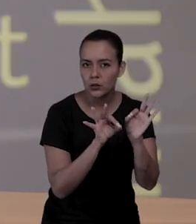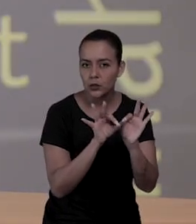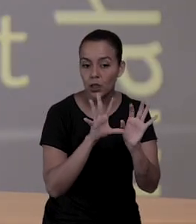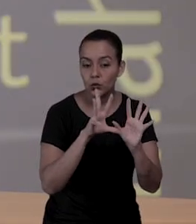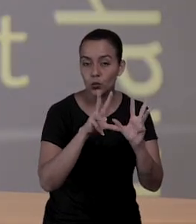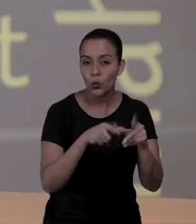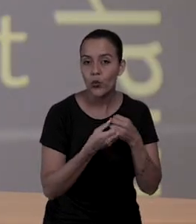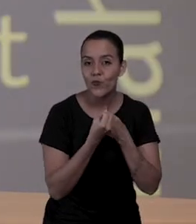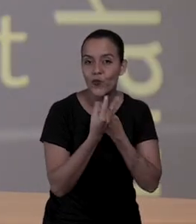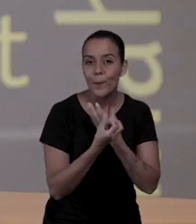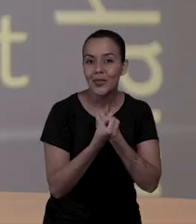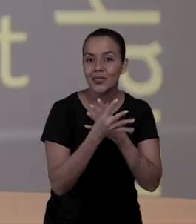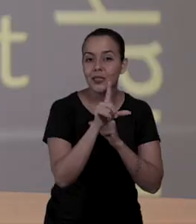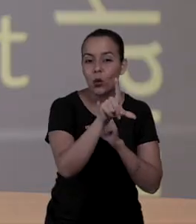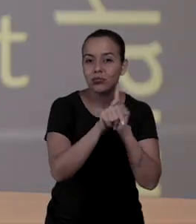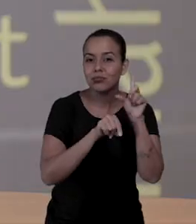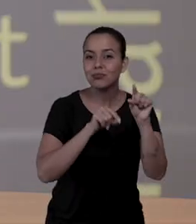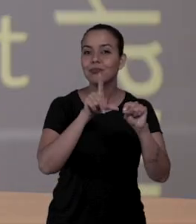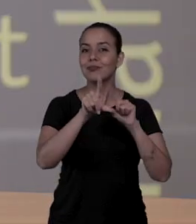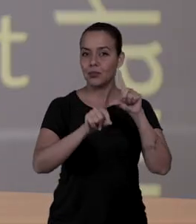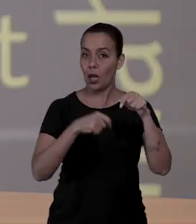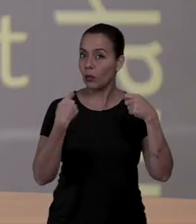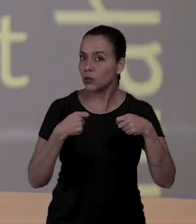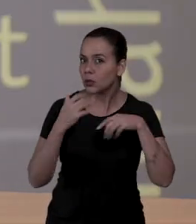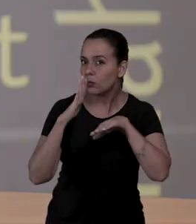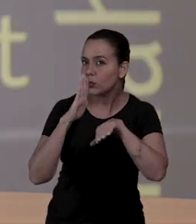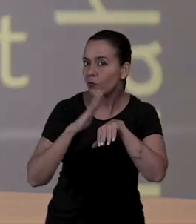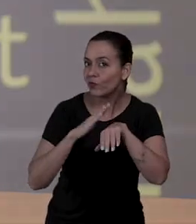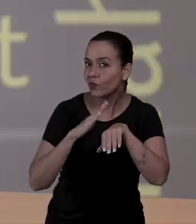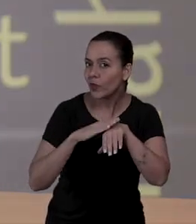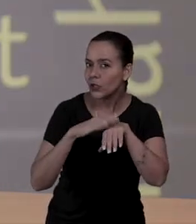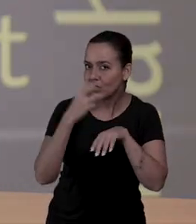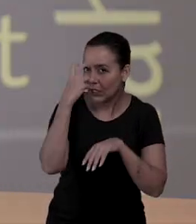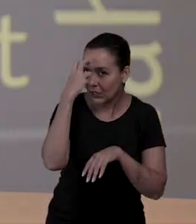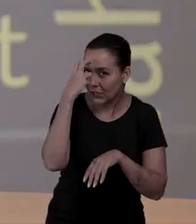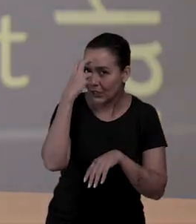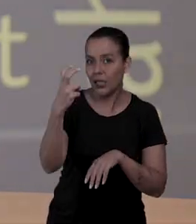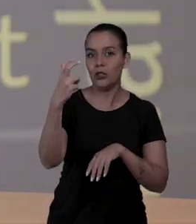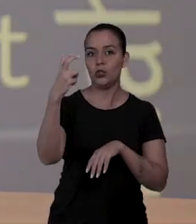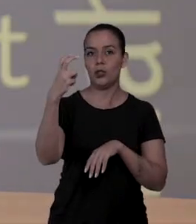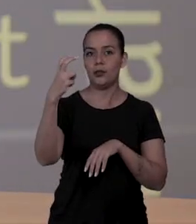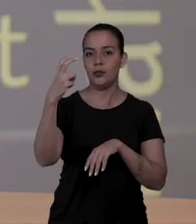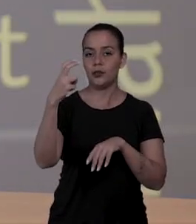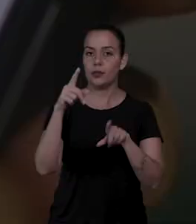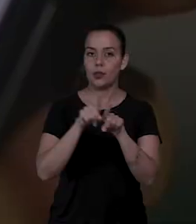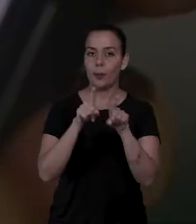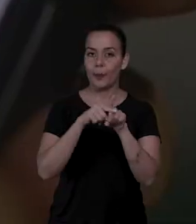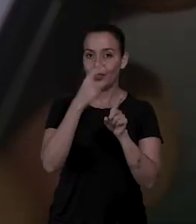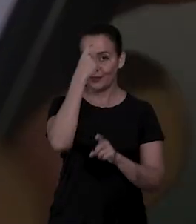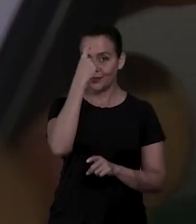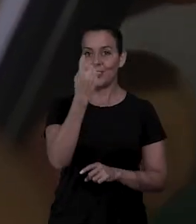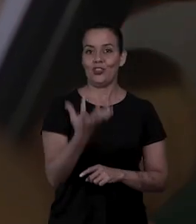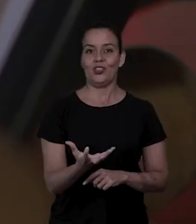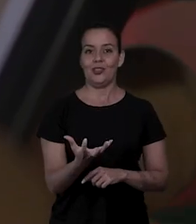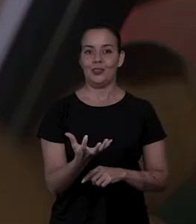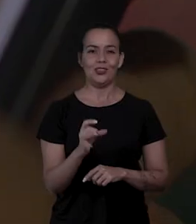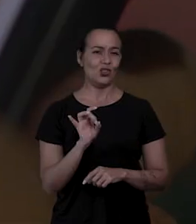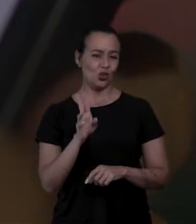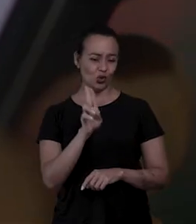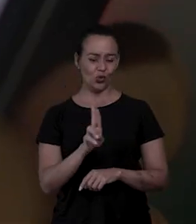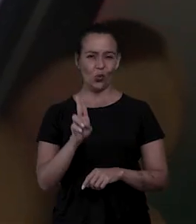tecnologia. Nós precisamos escrever os códigos, nós precisamos escolher e definir as bases de dados. Nós